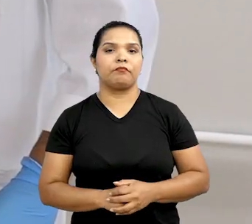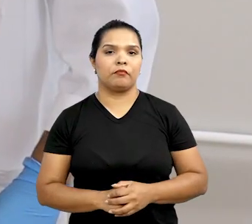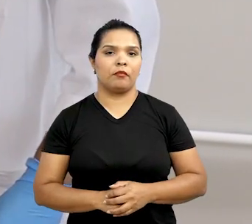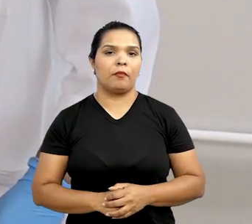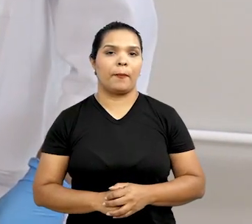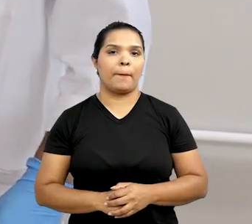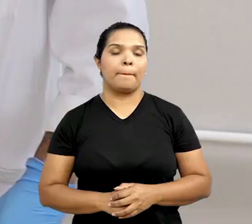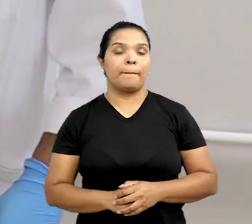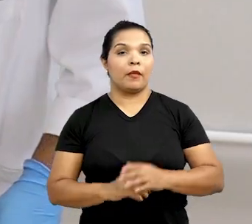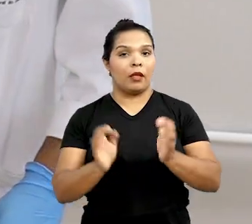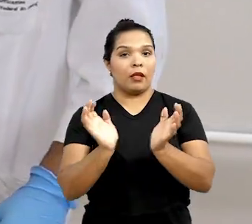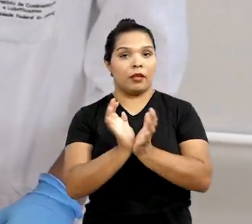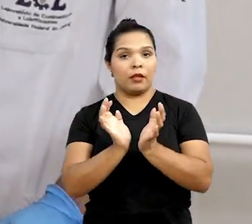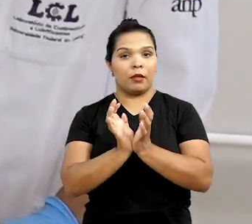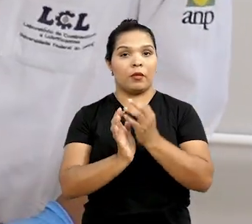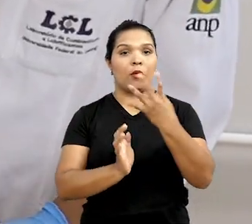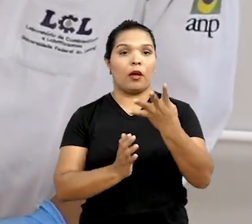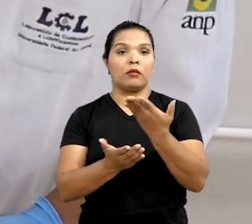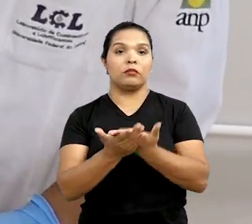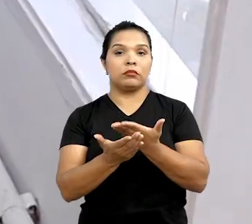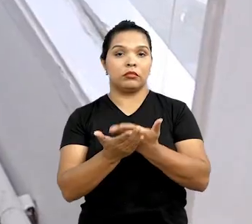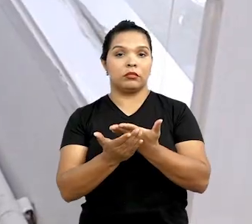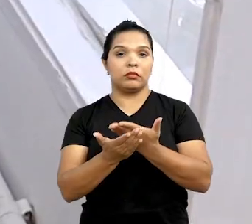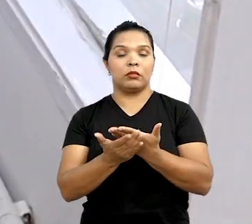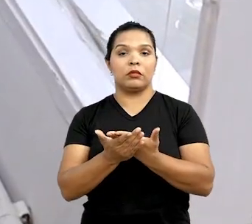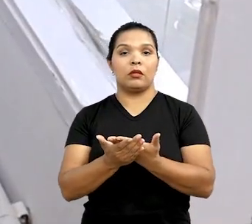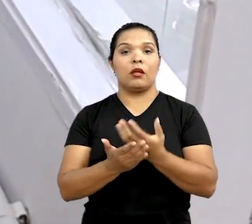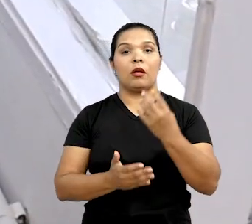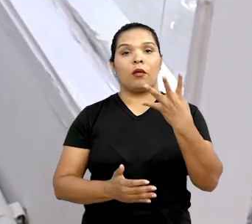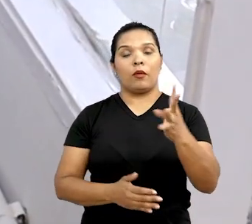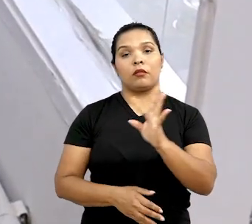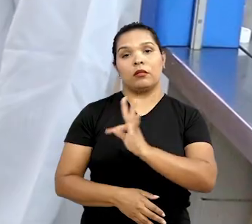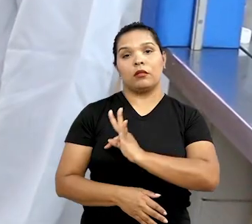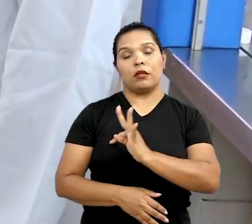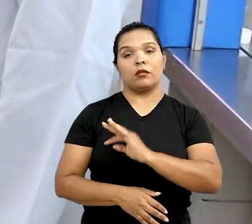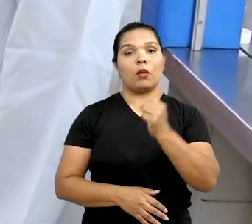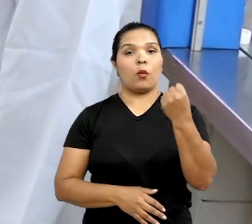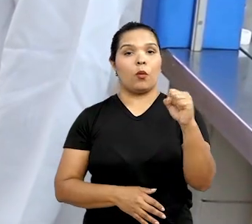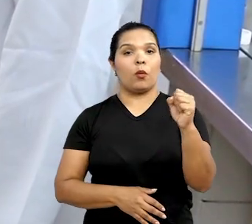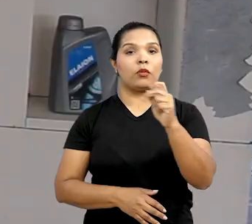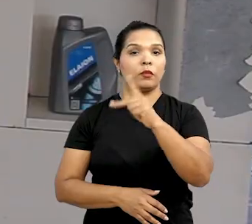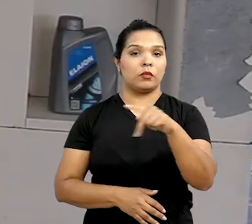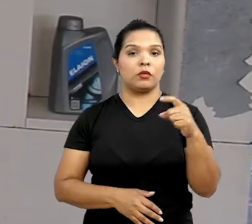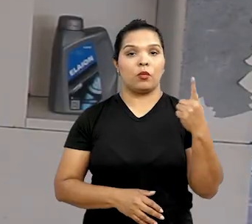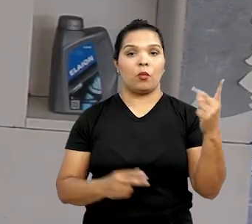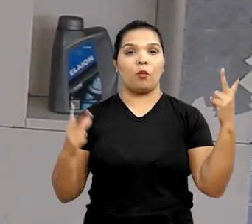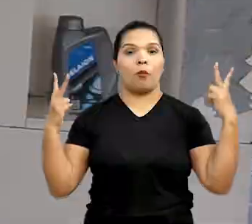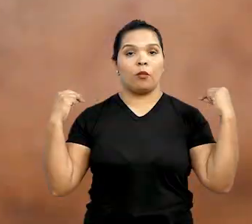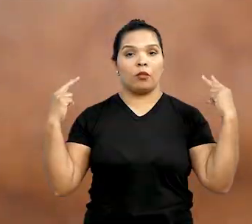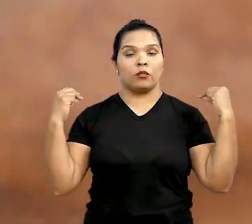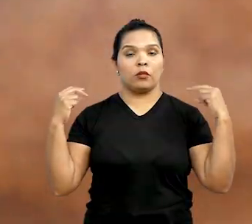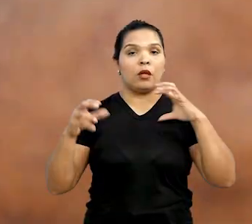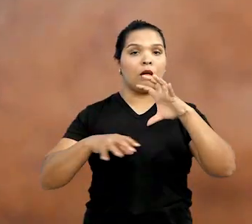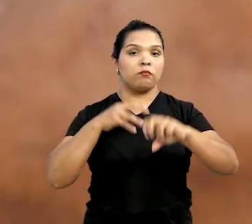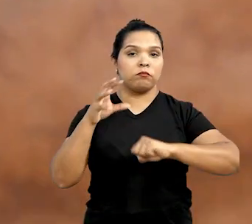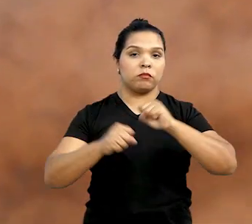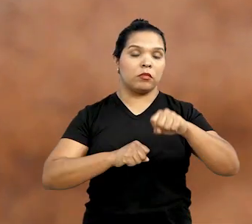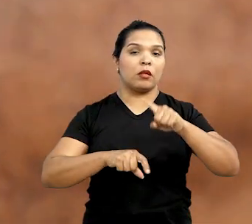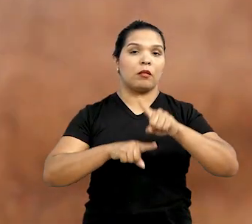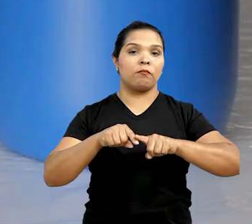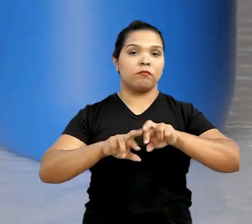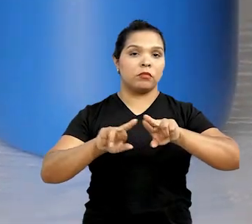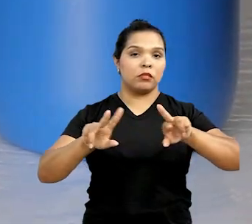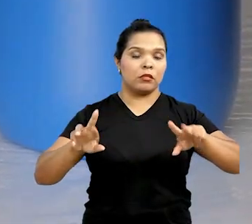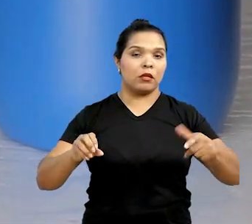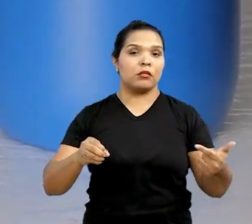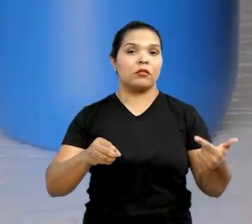ANP. Com uma equipe composta por 4 estudantes, 4 técnicos, 8 professores e um motorista, eles coletam amostras